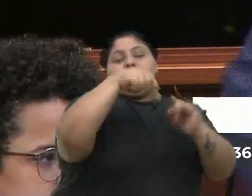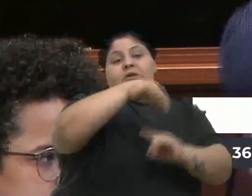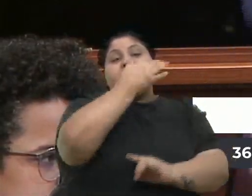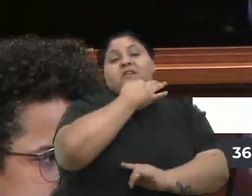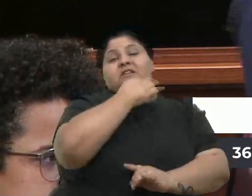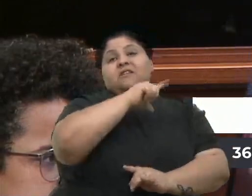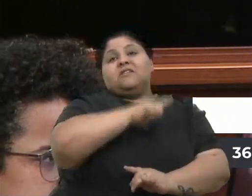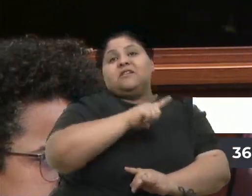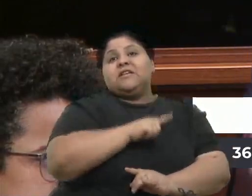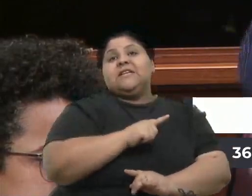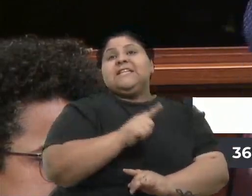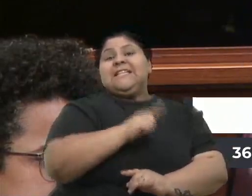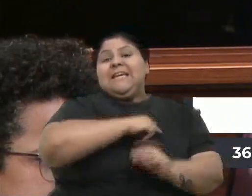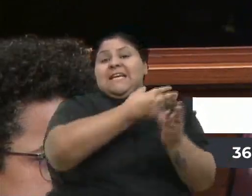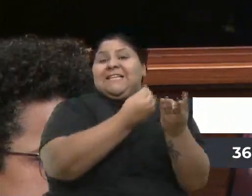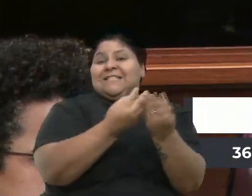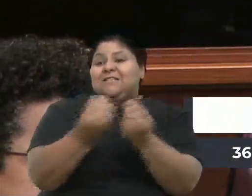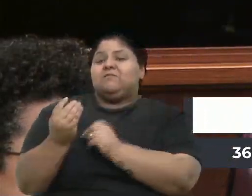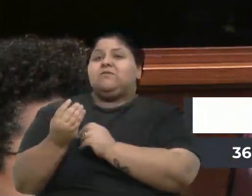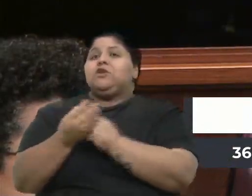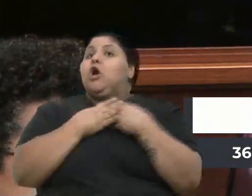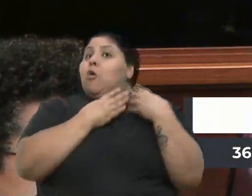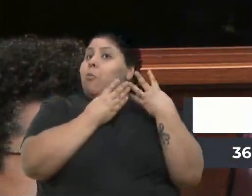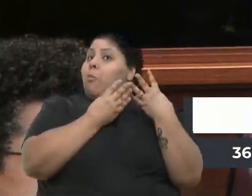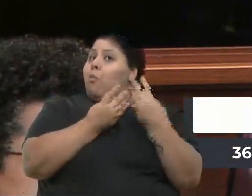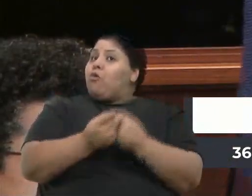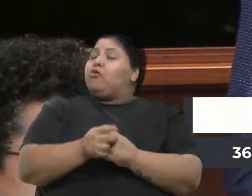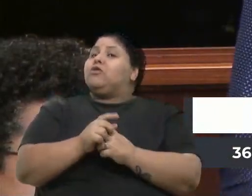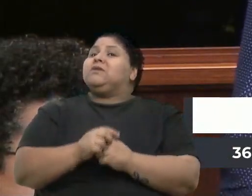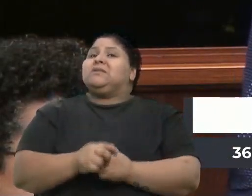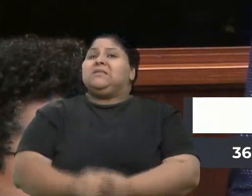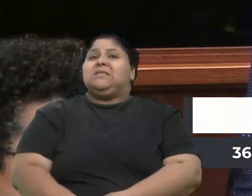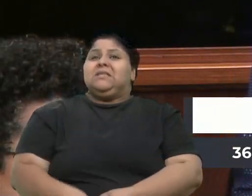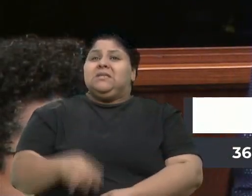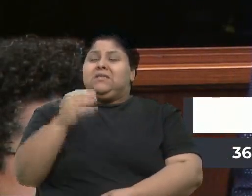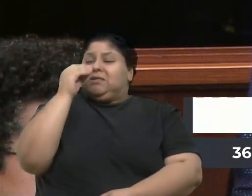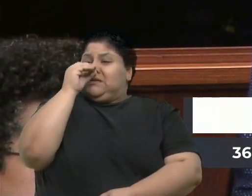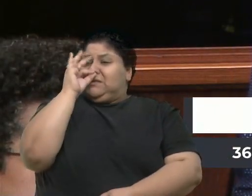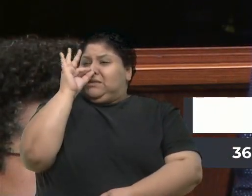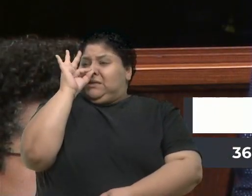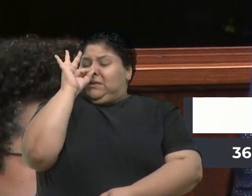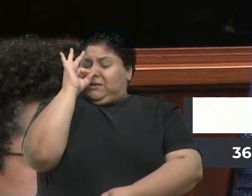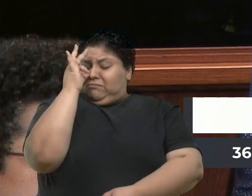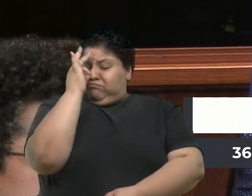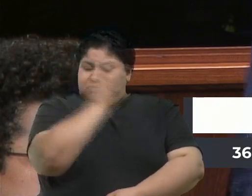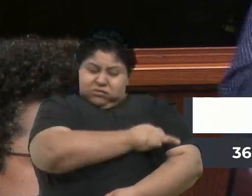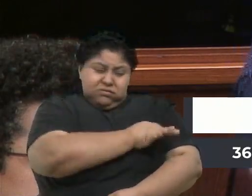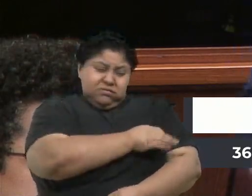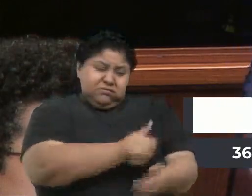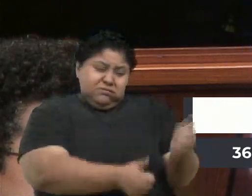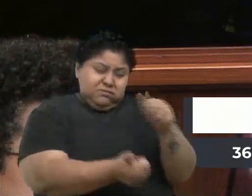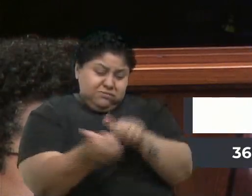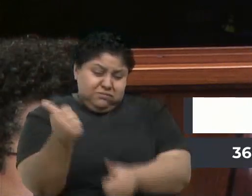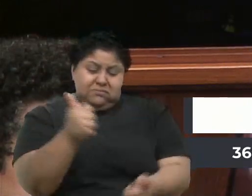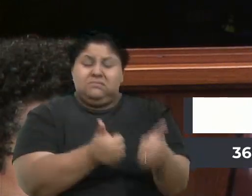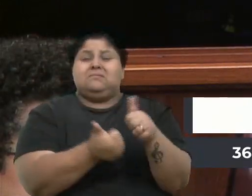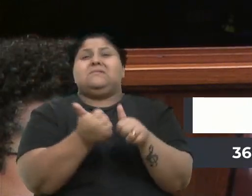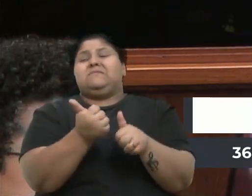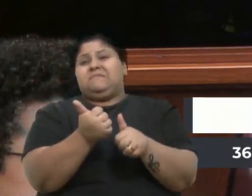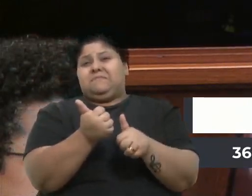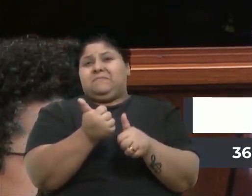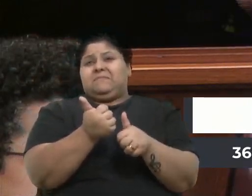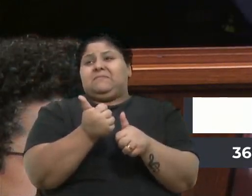tem muitas, e muitas delas de péssima qualidade. De péssima